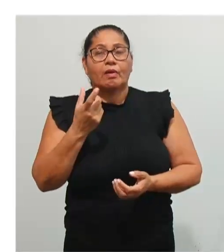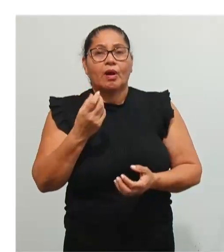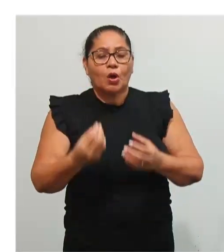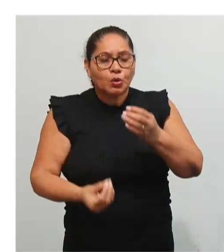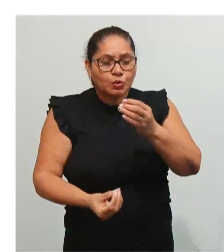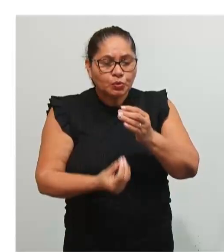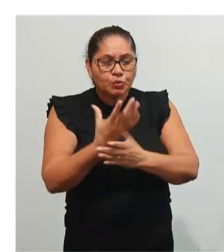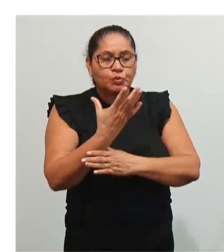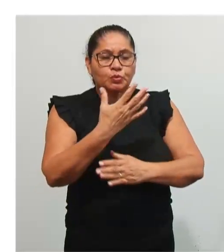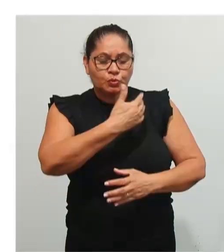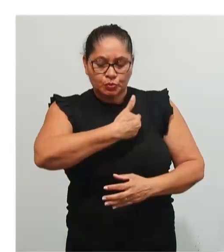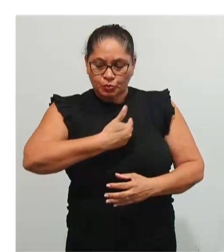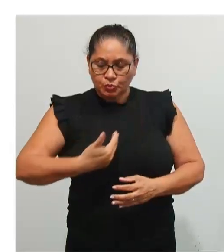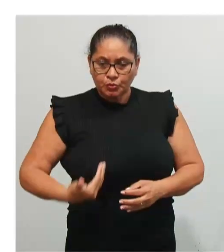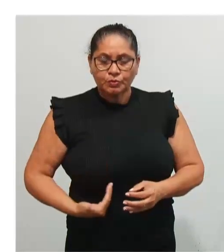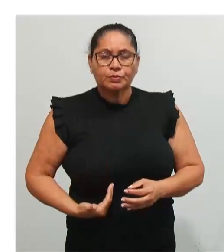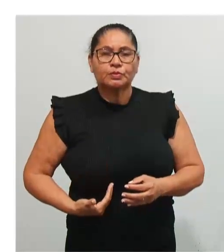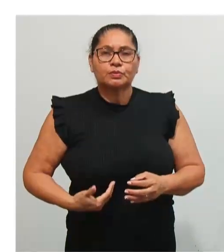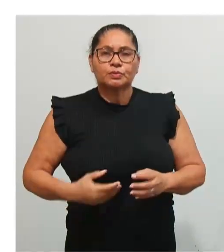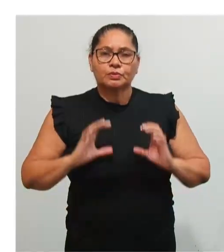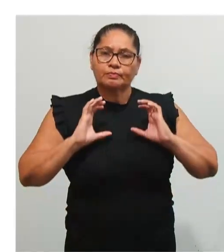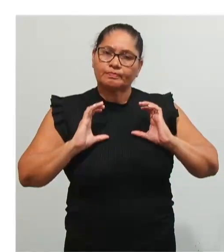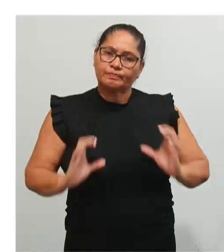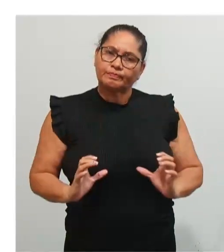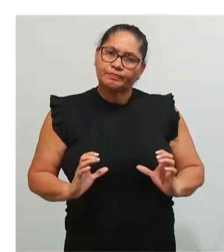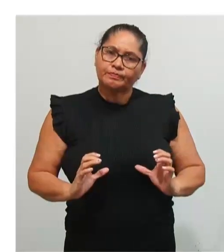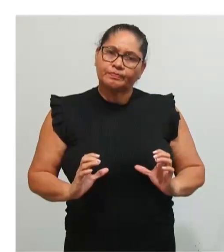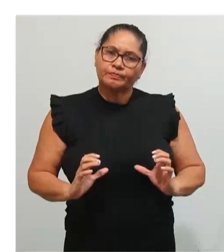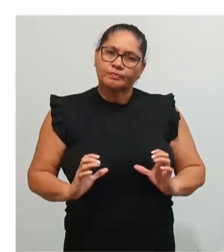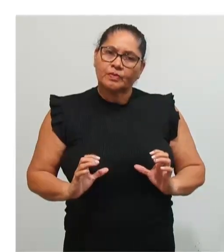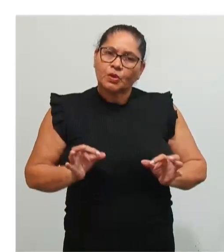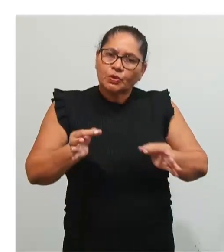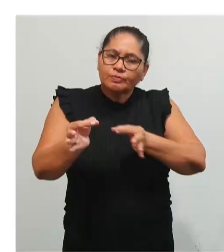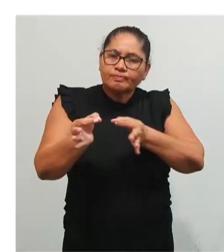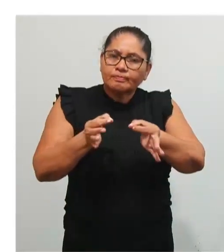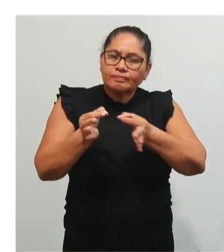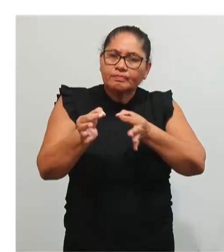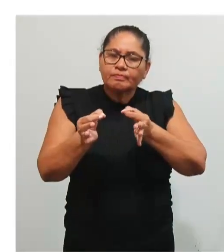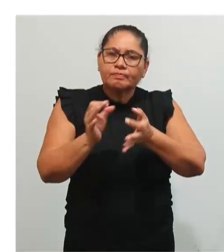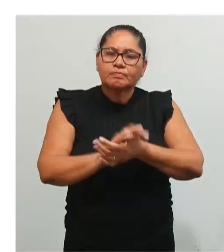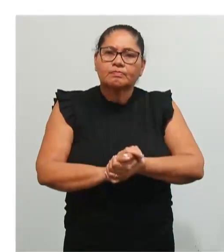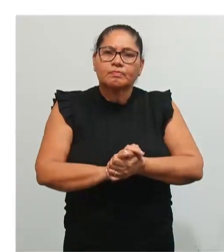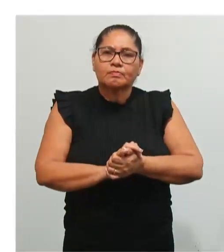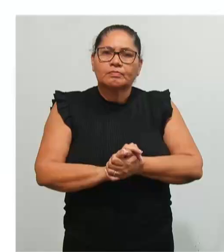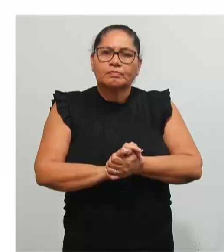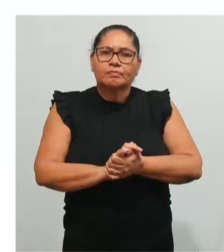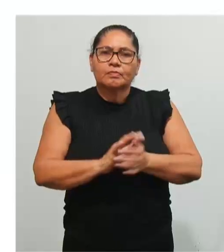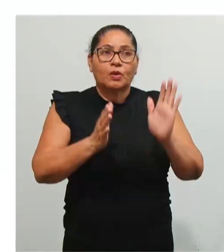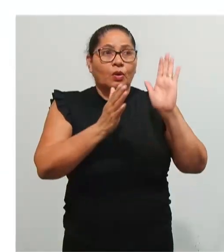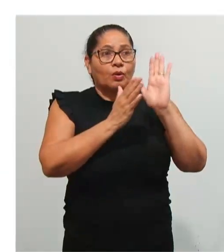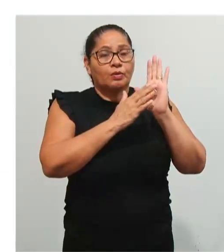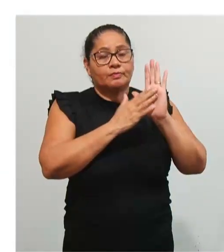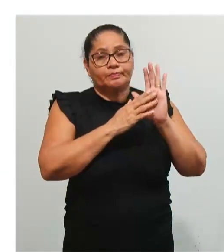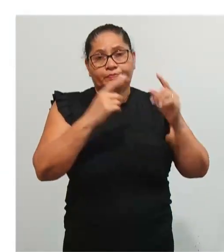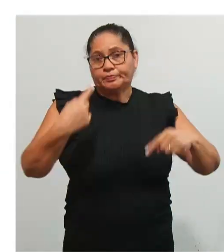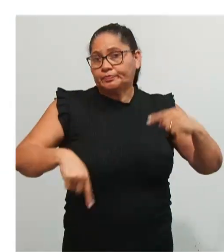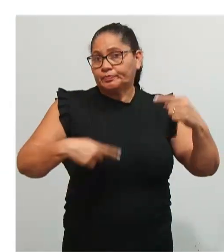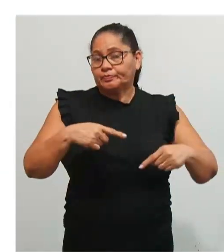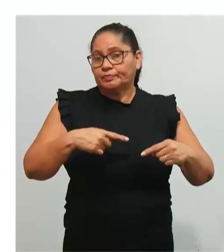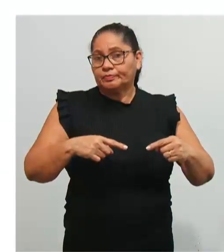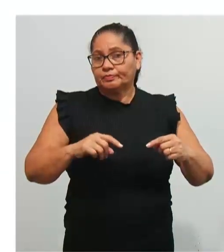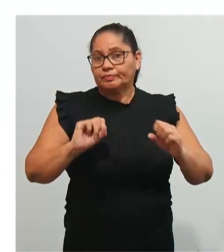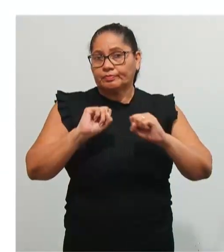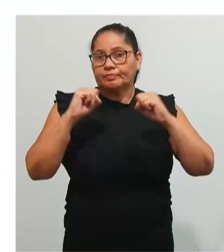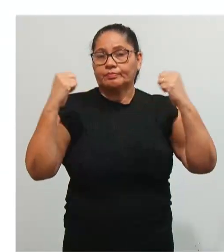da governabilidade são os cidadãos e a cidadania organizada, os partidos políticos, as